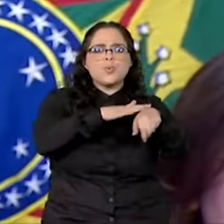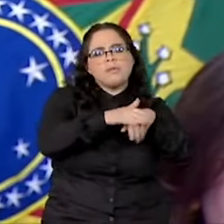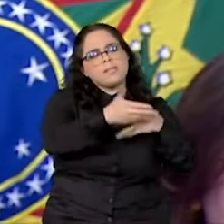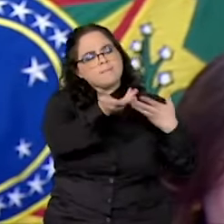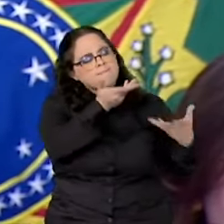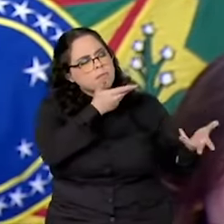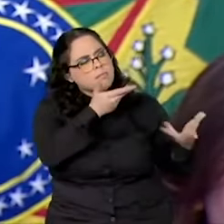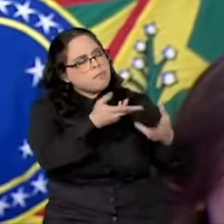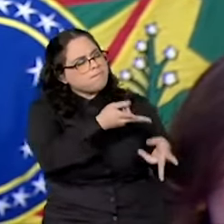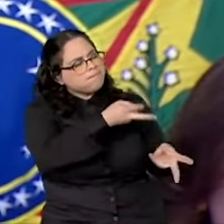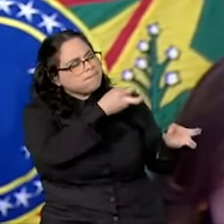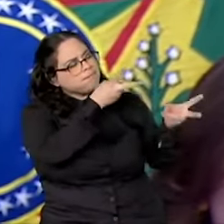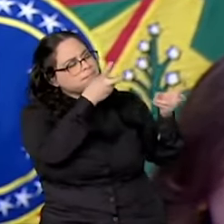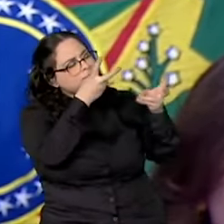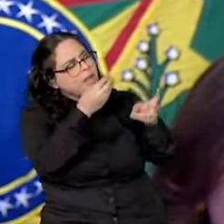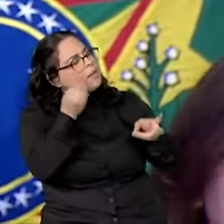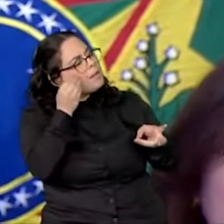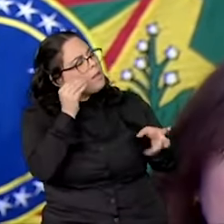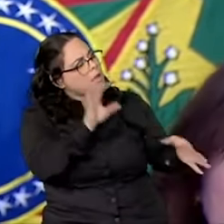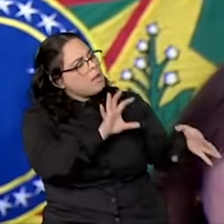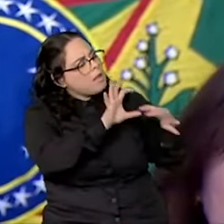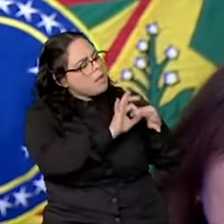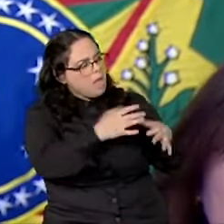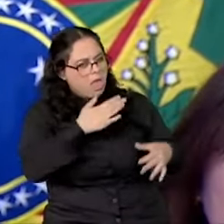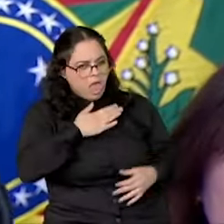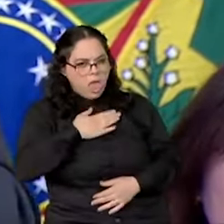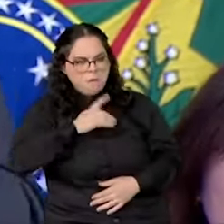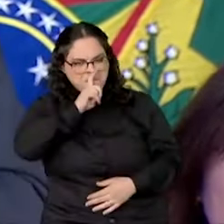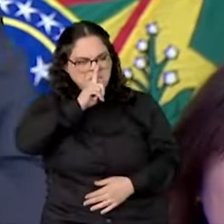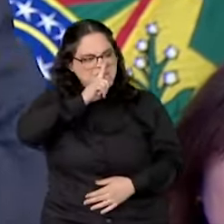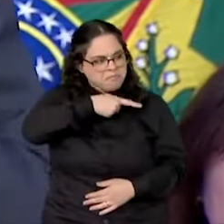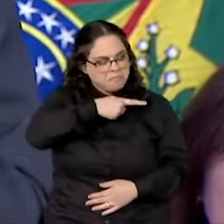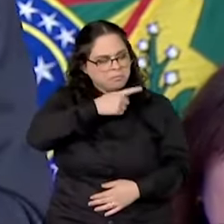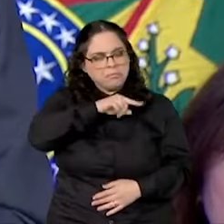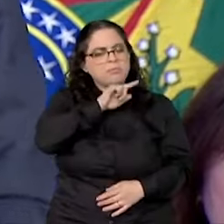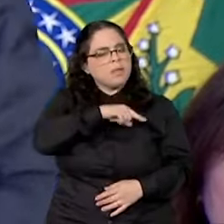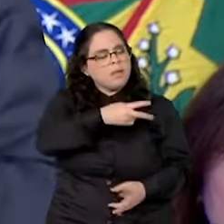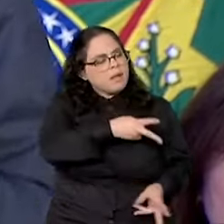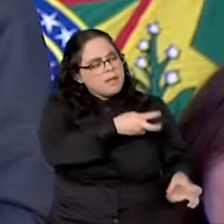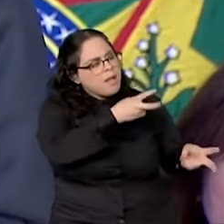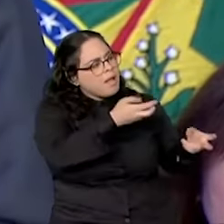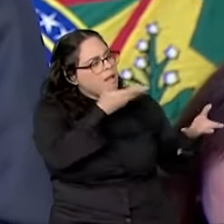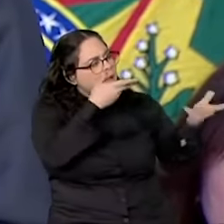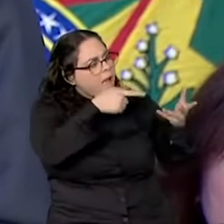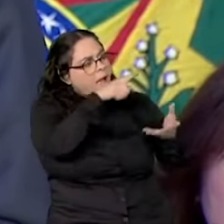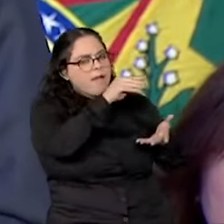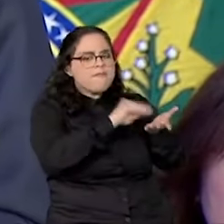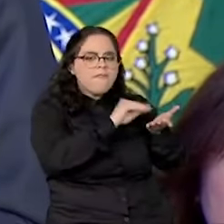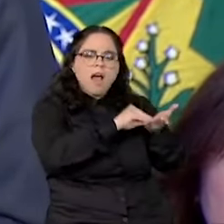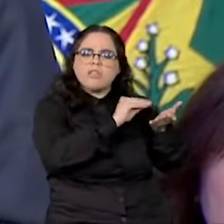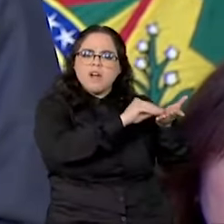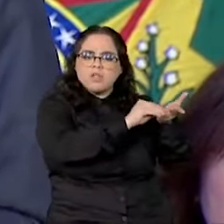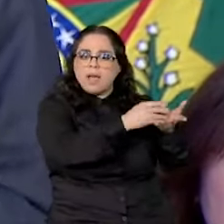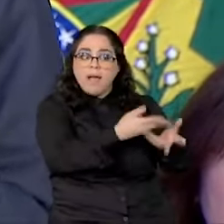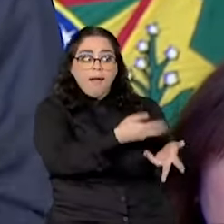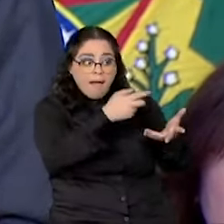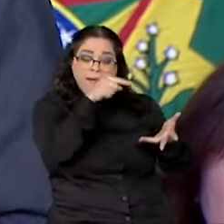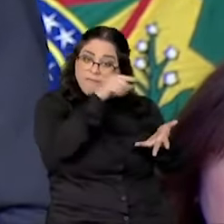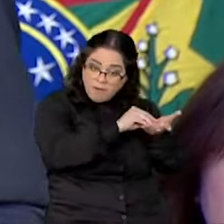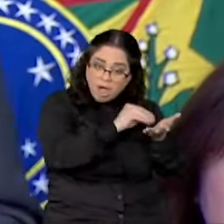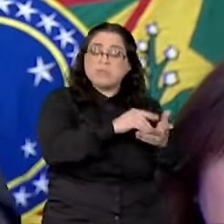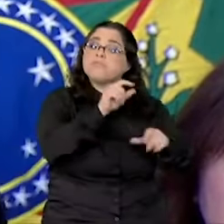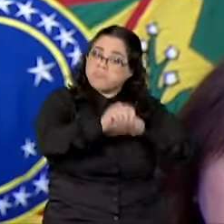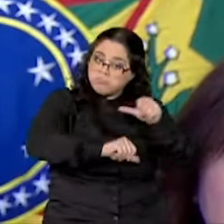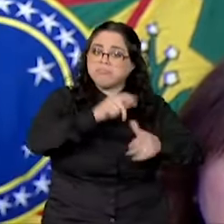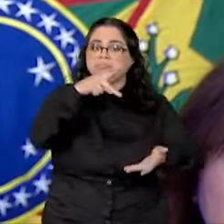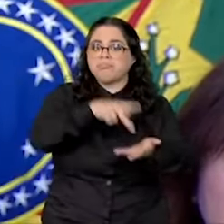pessoas e tentar produzir não aquilo que eu quero, mas aquilo que é necessário a gente fazer para que esse país